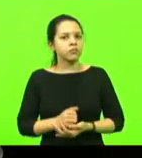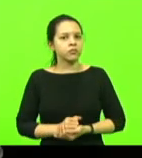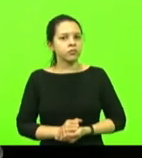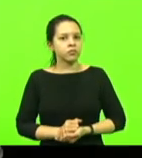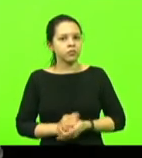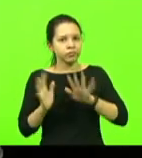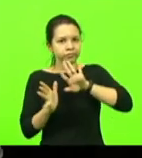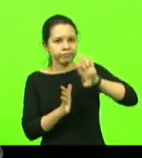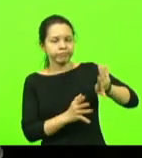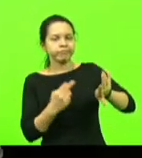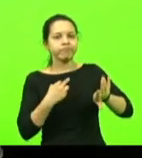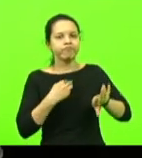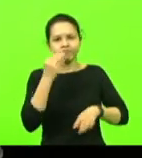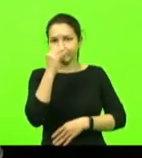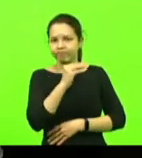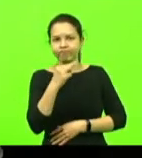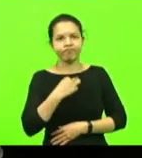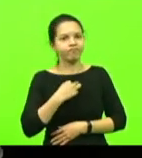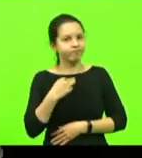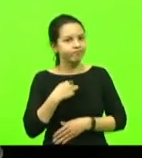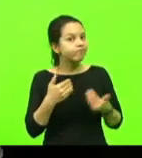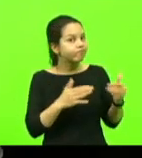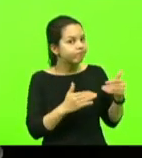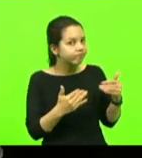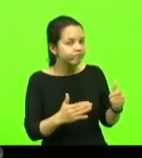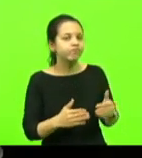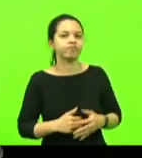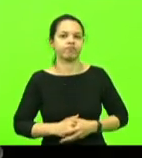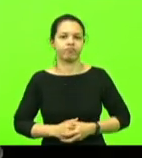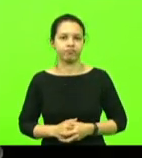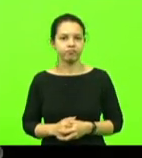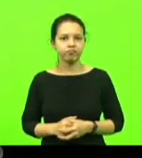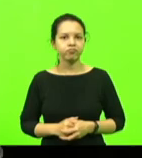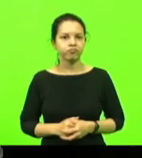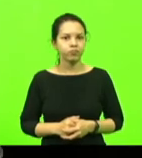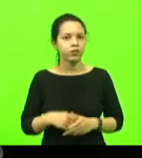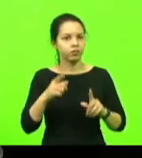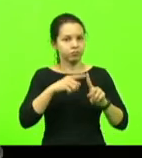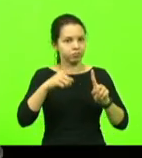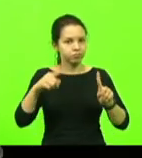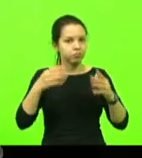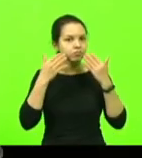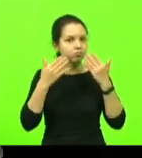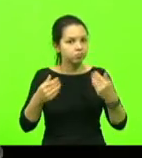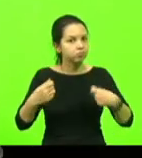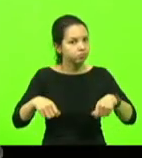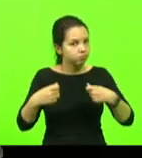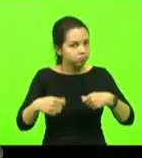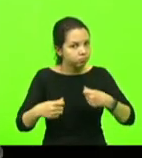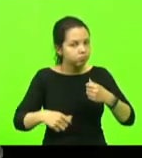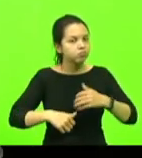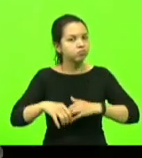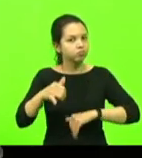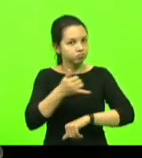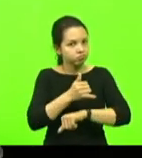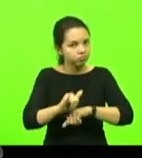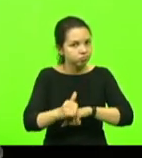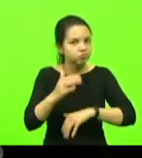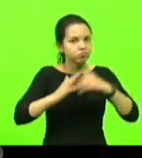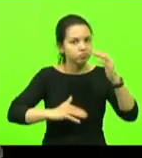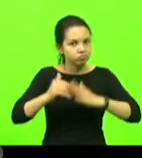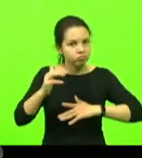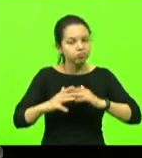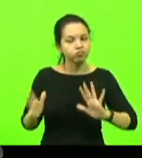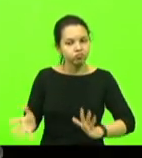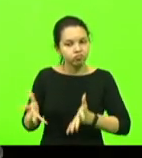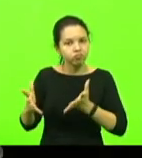ignorado. Esses dados indicam a necessidade de ações que incentivem a importância de atividades físicas como forma